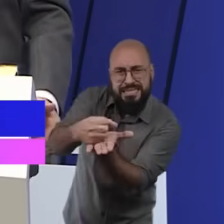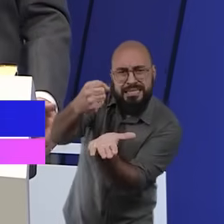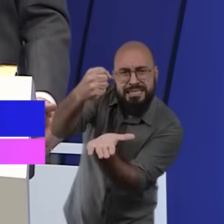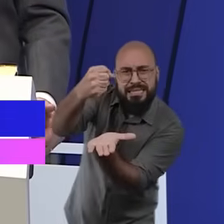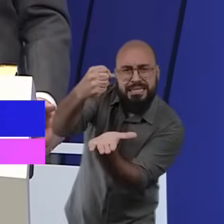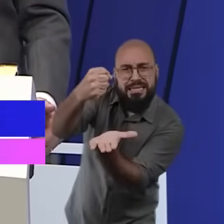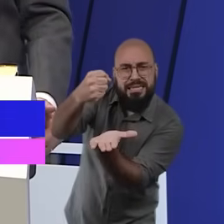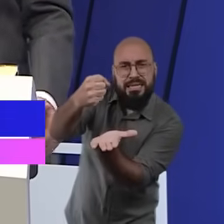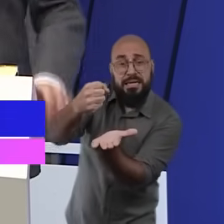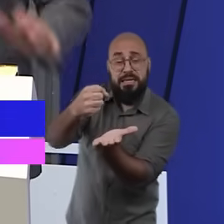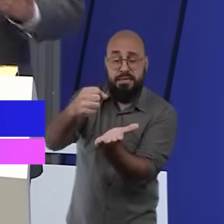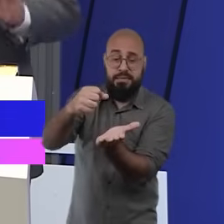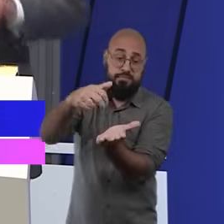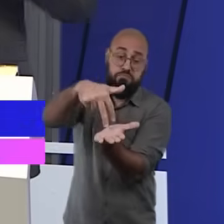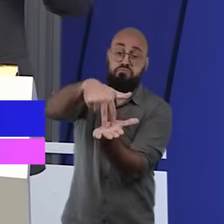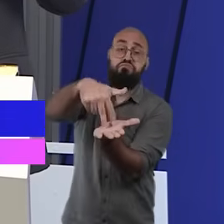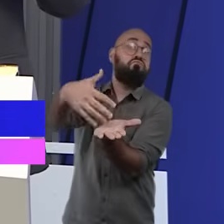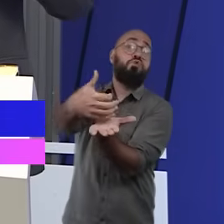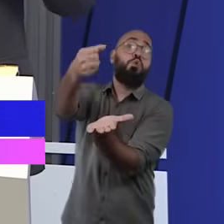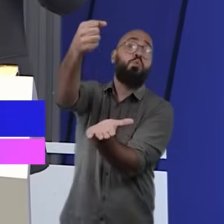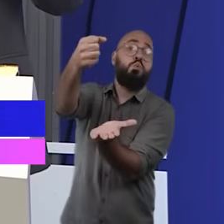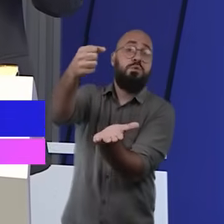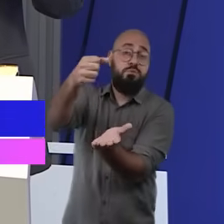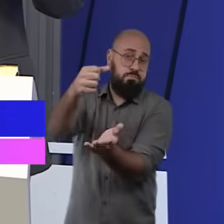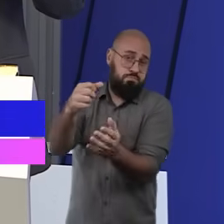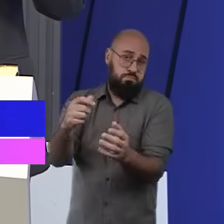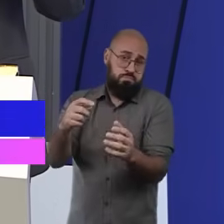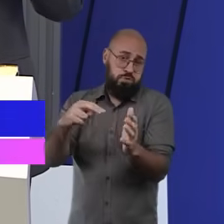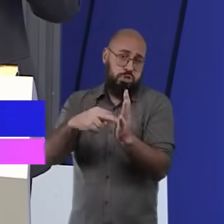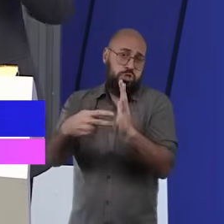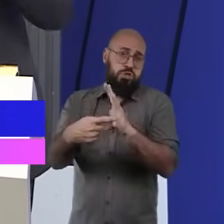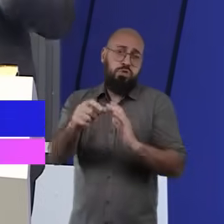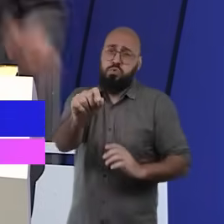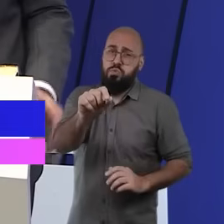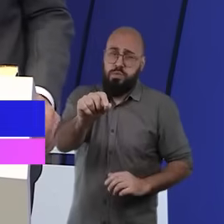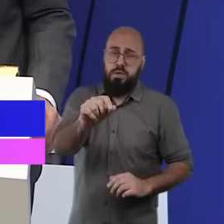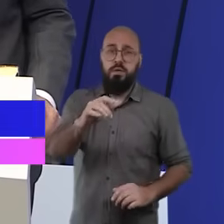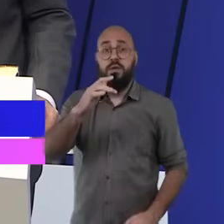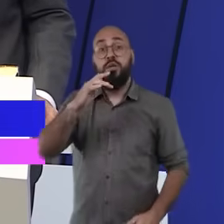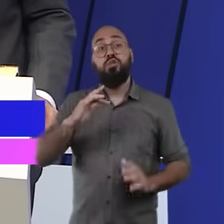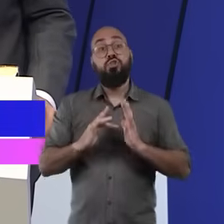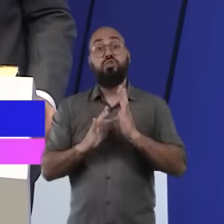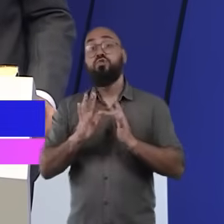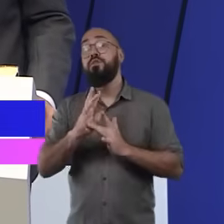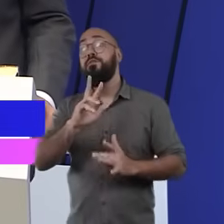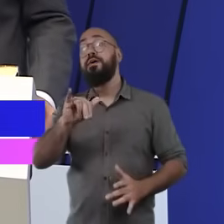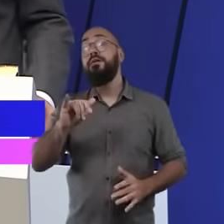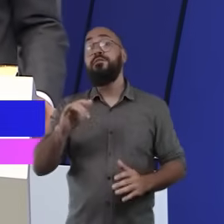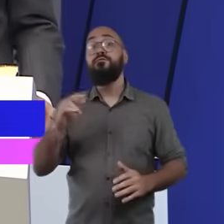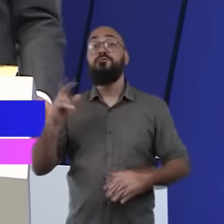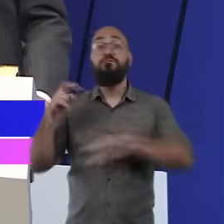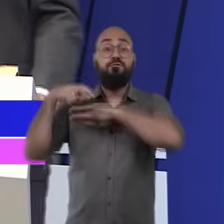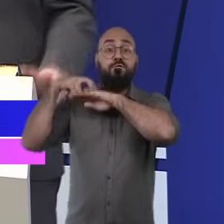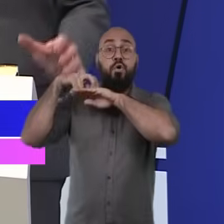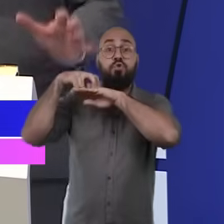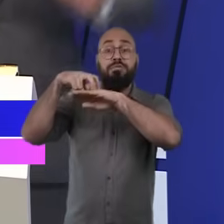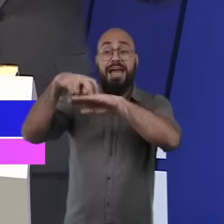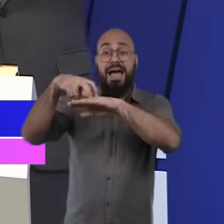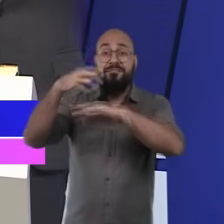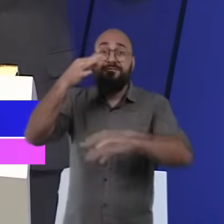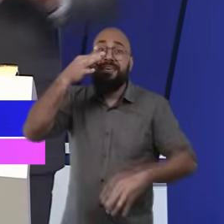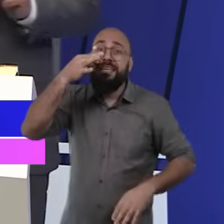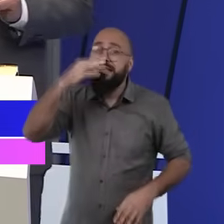Algumas pessoas acreditam que Jesus vai voltar a esse mundo de maneira espiritual, ou seja, não